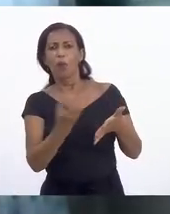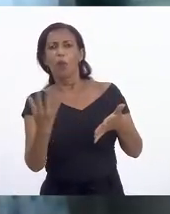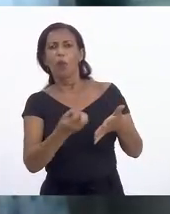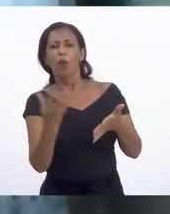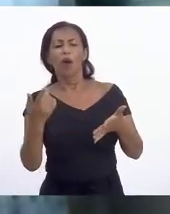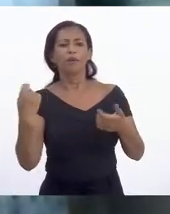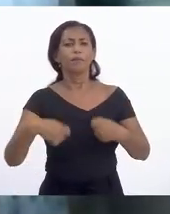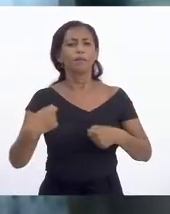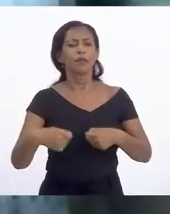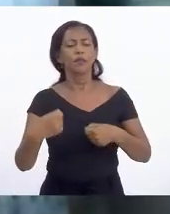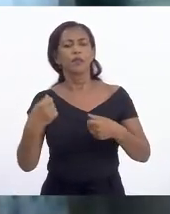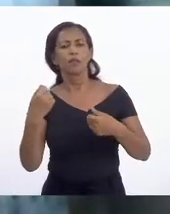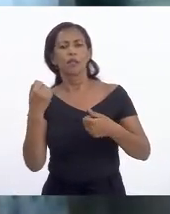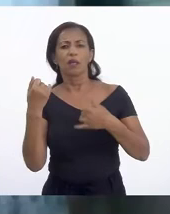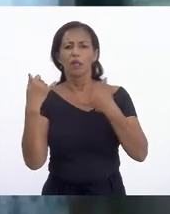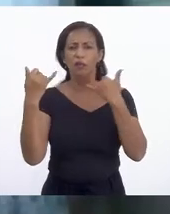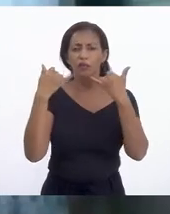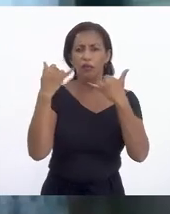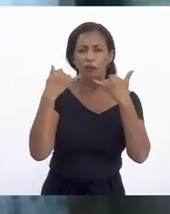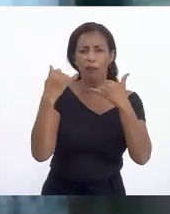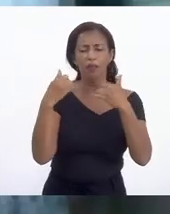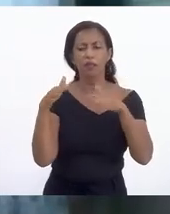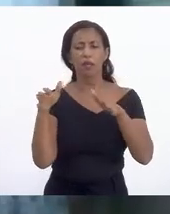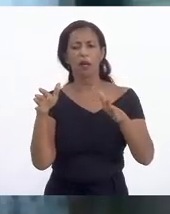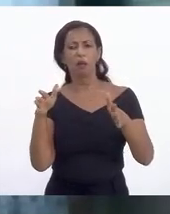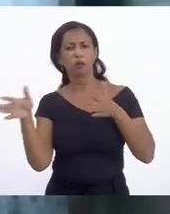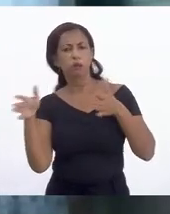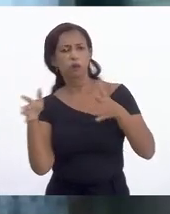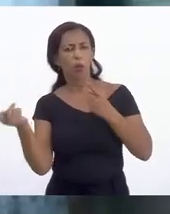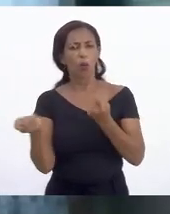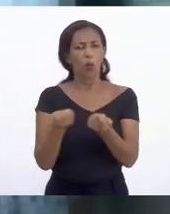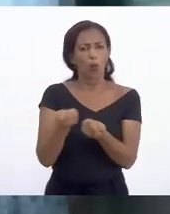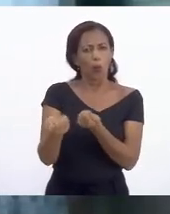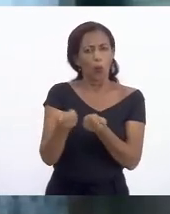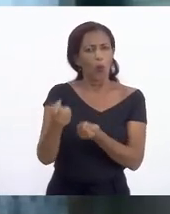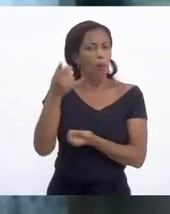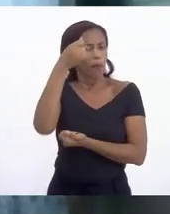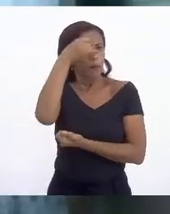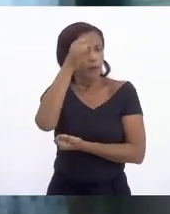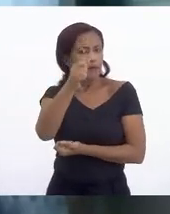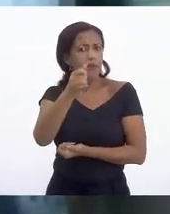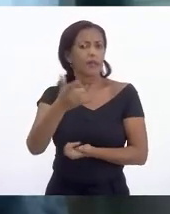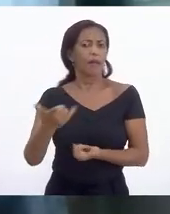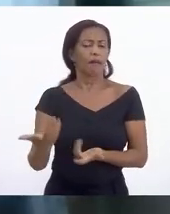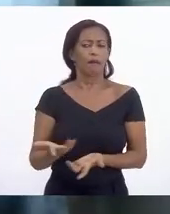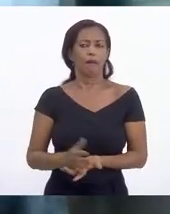as informações, subsidiar mecanismos de controle, até para evitar